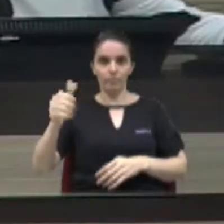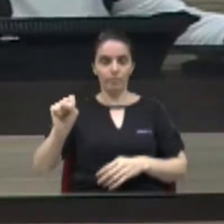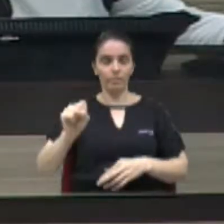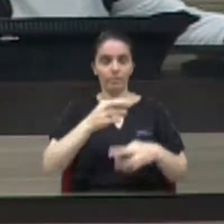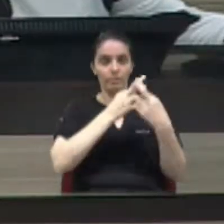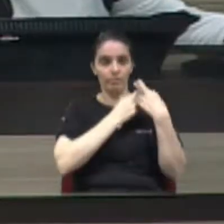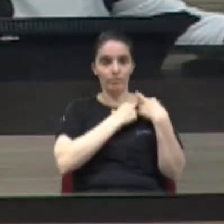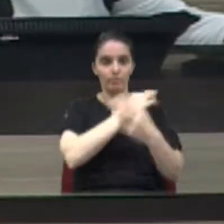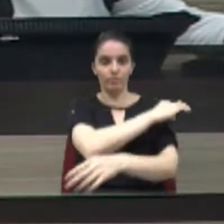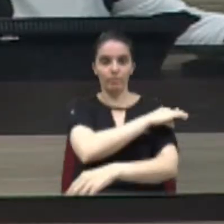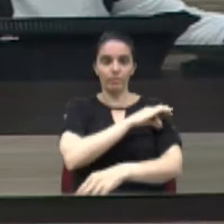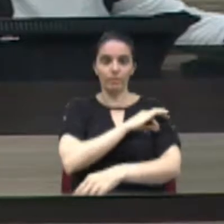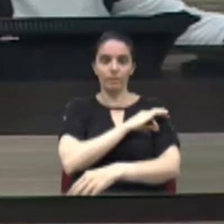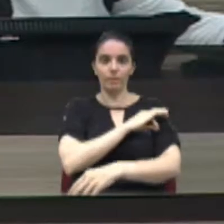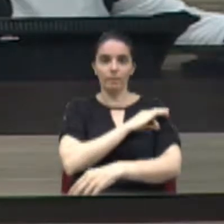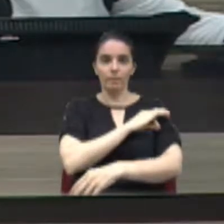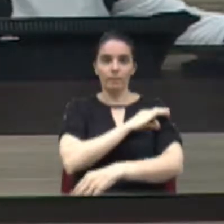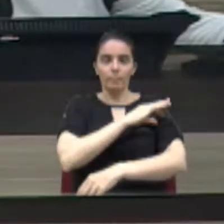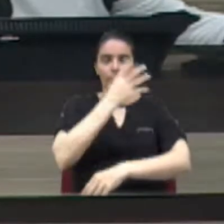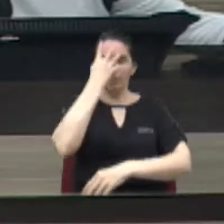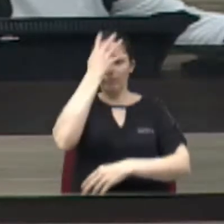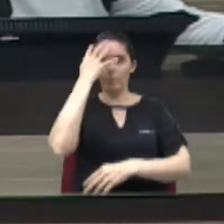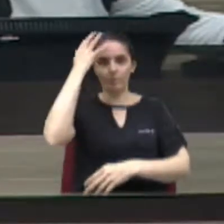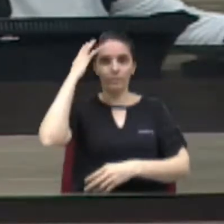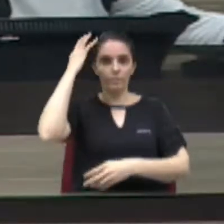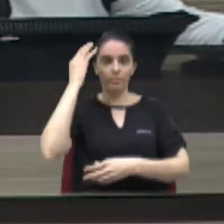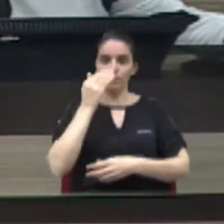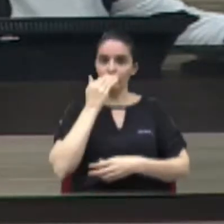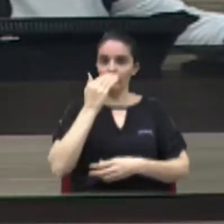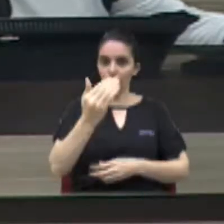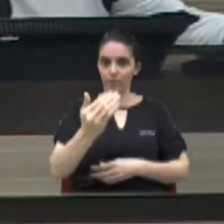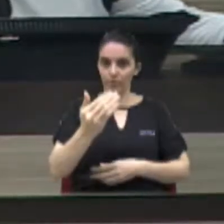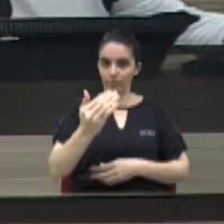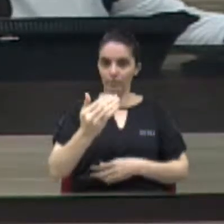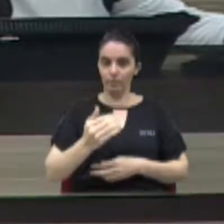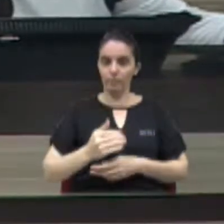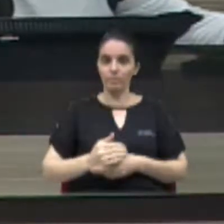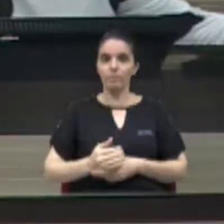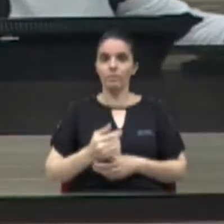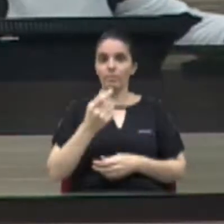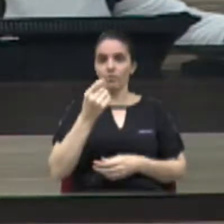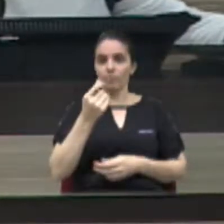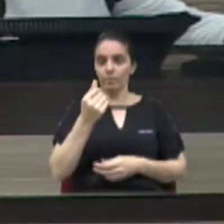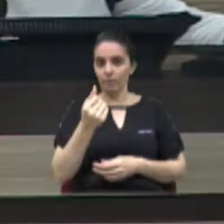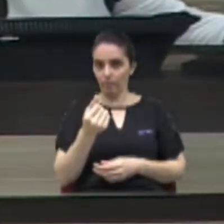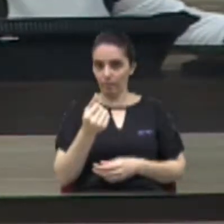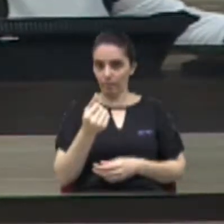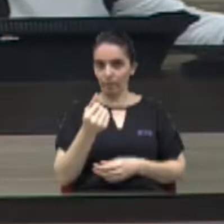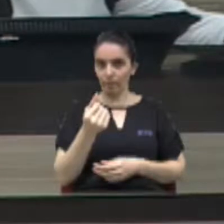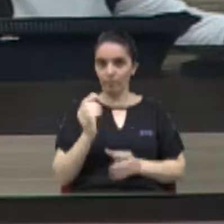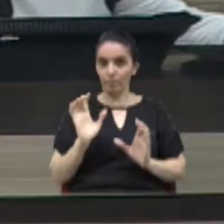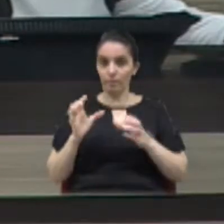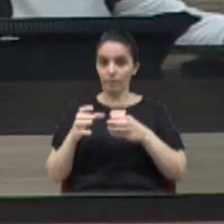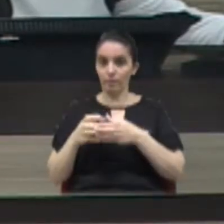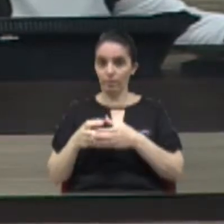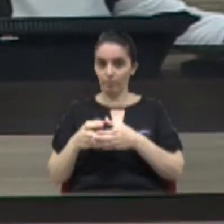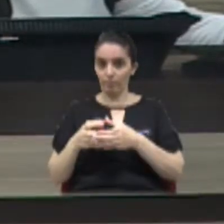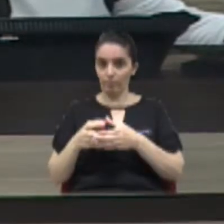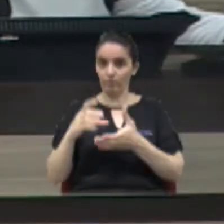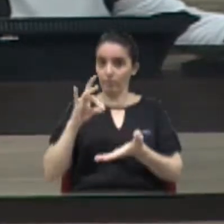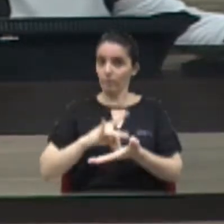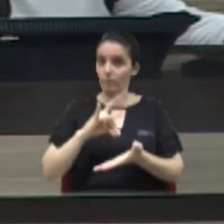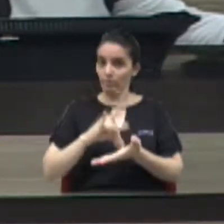prefeito municipal, senhor Mário Celso Botion, que dispõe sobre o reajuste dos subsídios dos membros titulares do